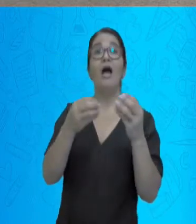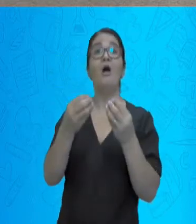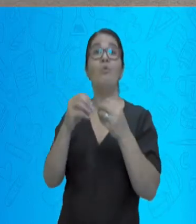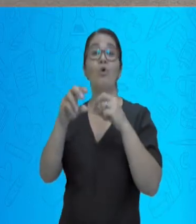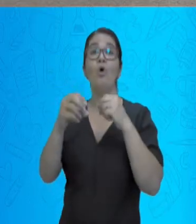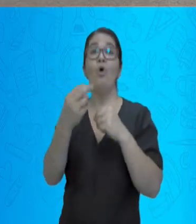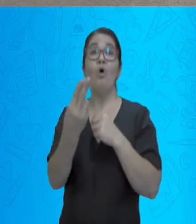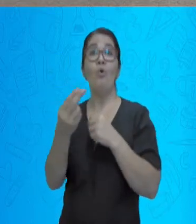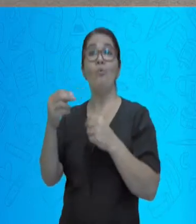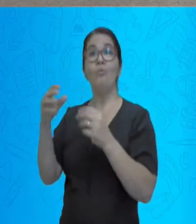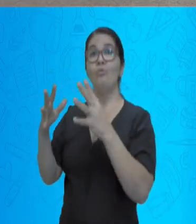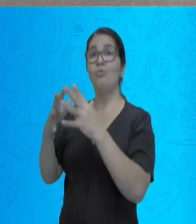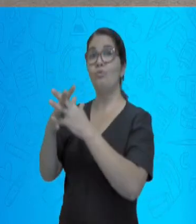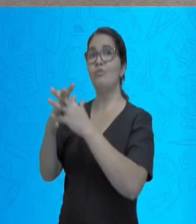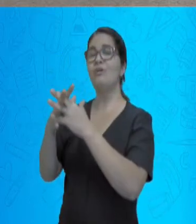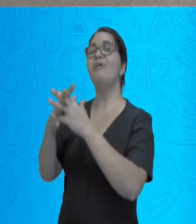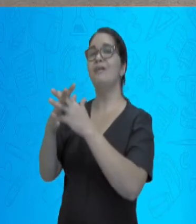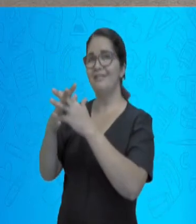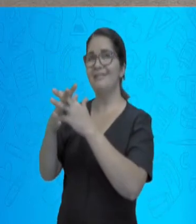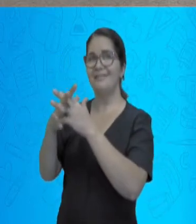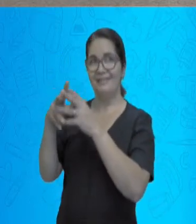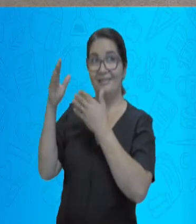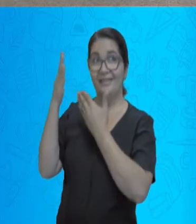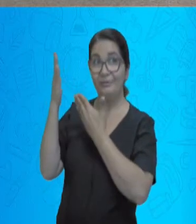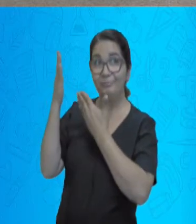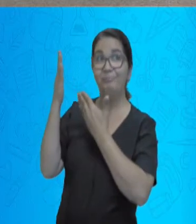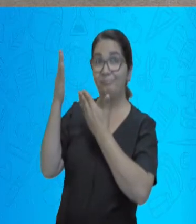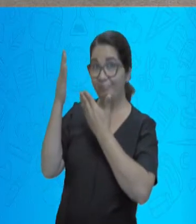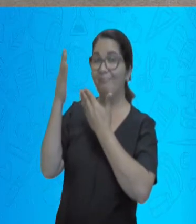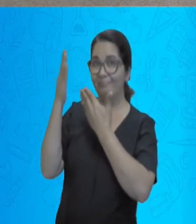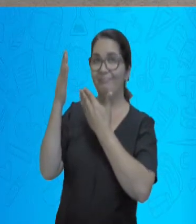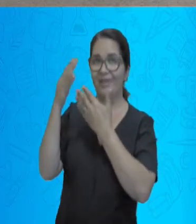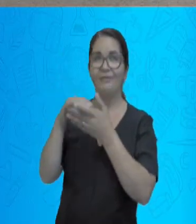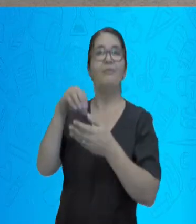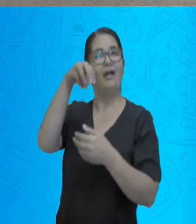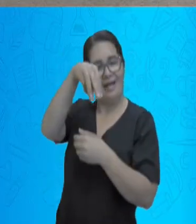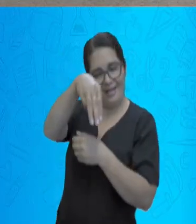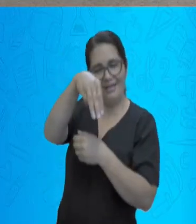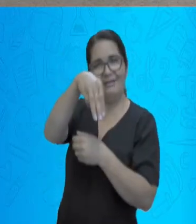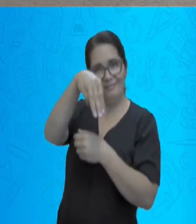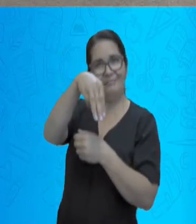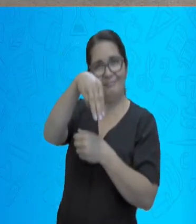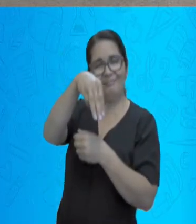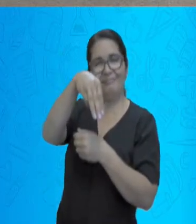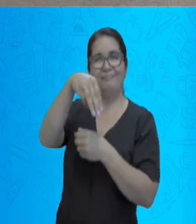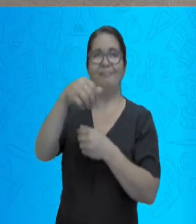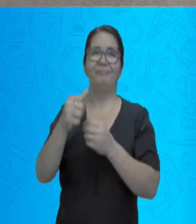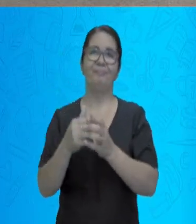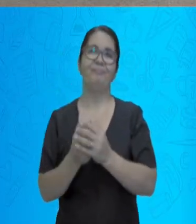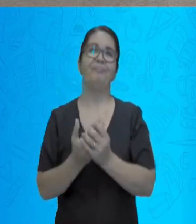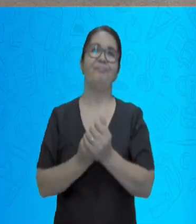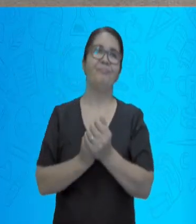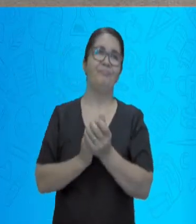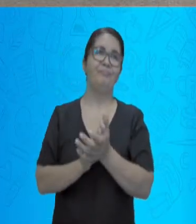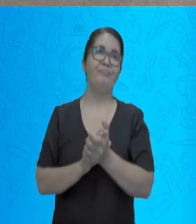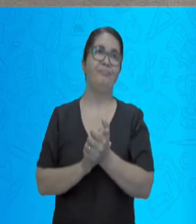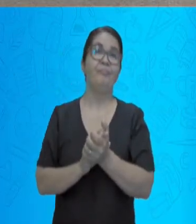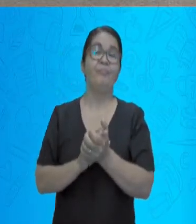língua portuguesa. Antes de P e B, usamos a letra M. Portanto, a letra M. Vamos